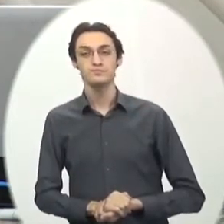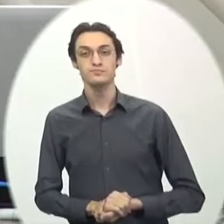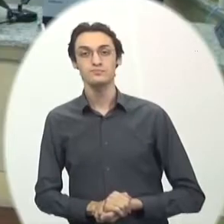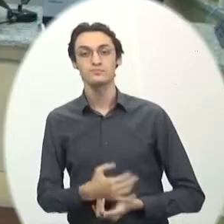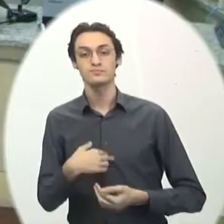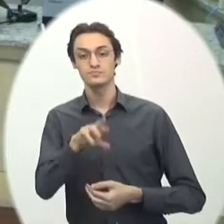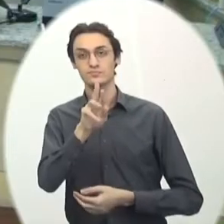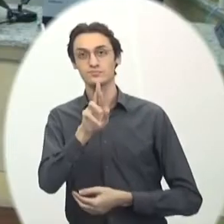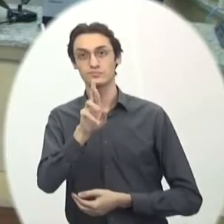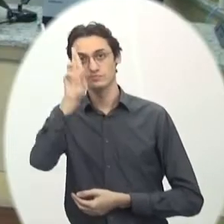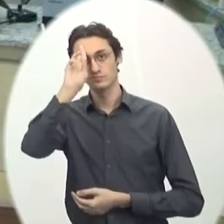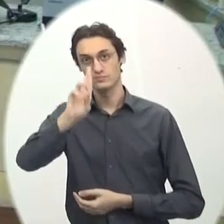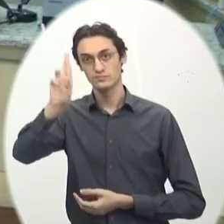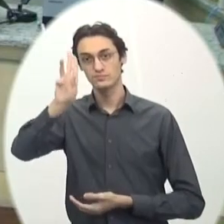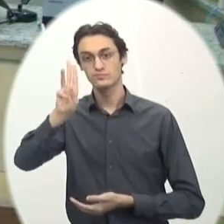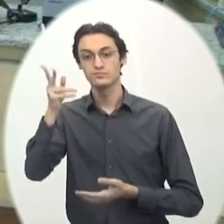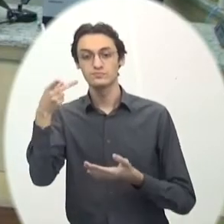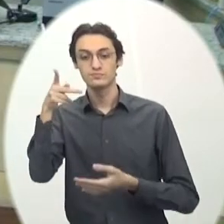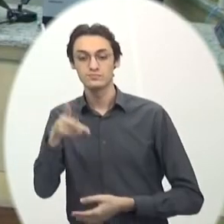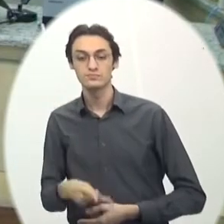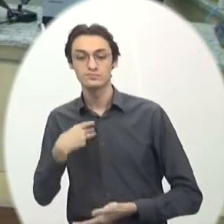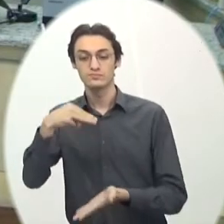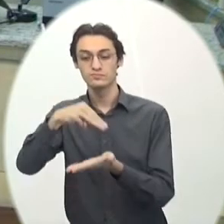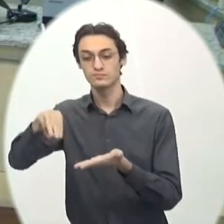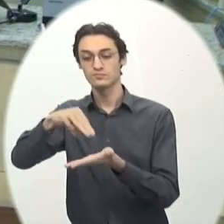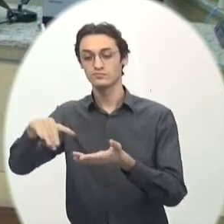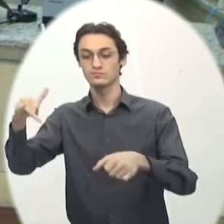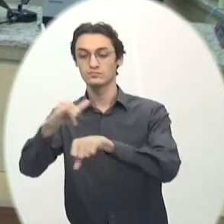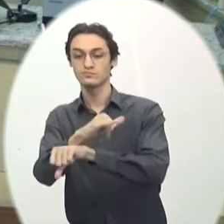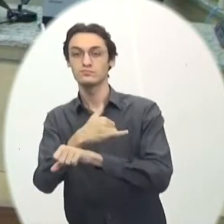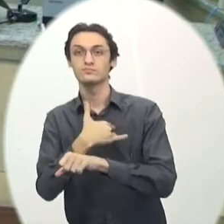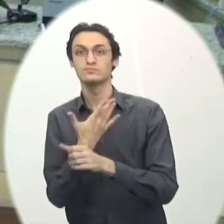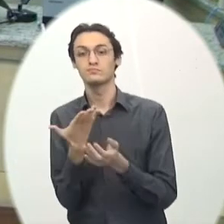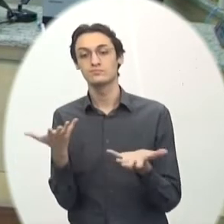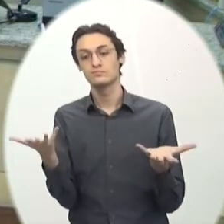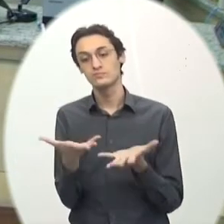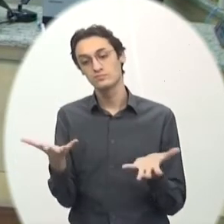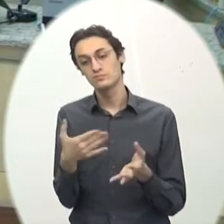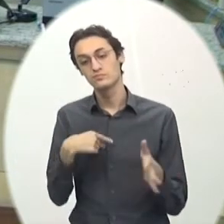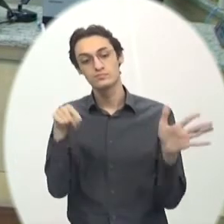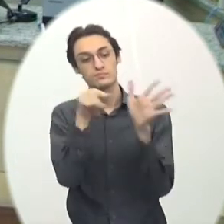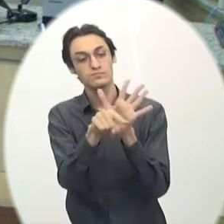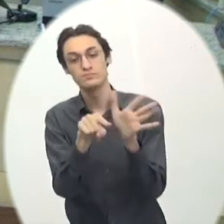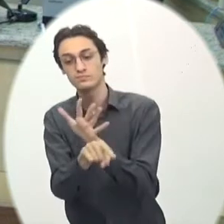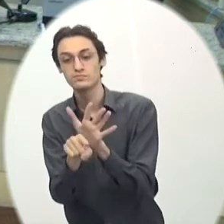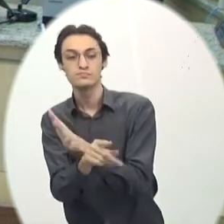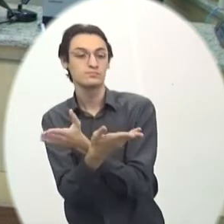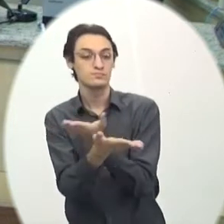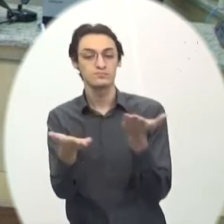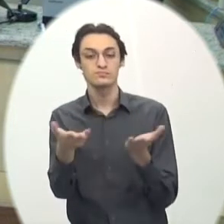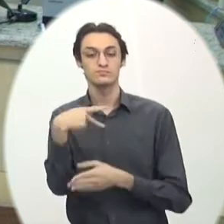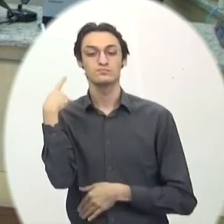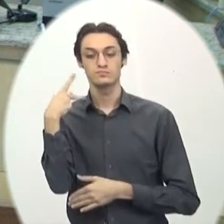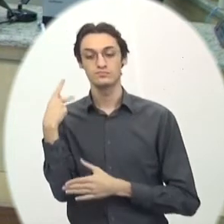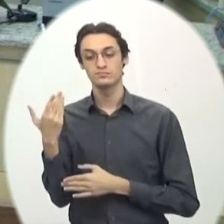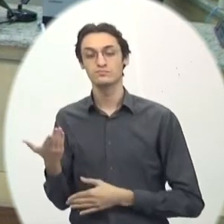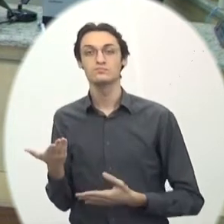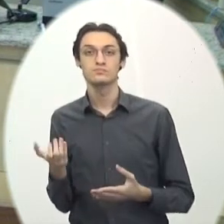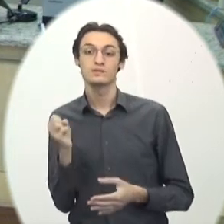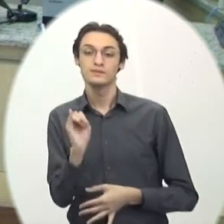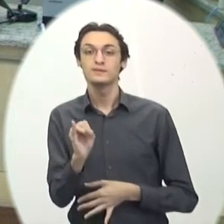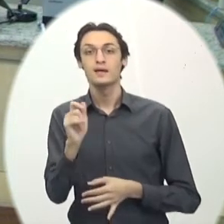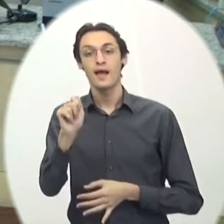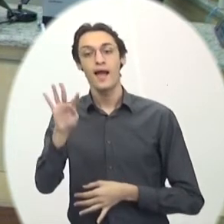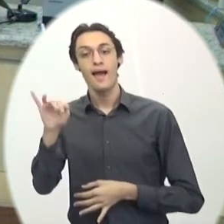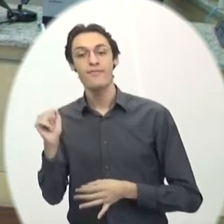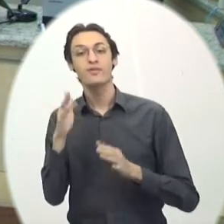Senhor presidente, como o secretário está ausente, eu queria perguntar aos nobres colegas se a